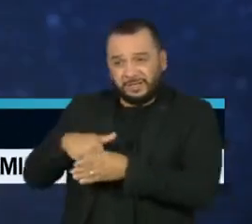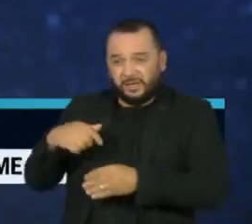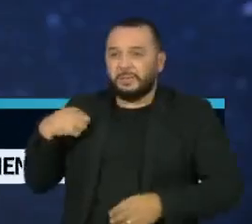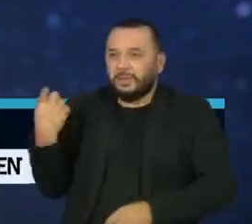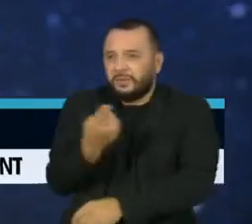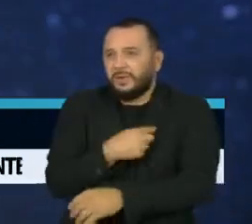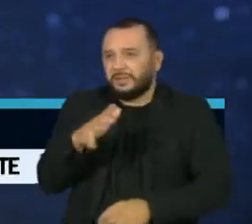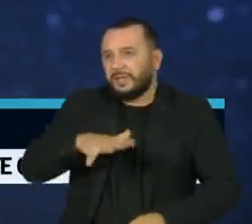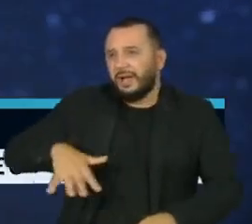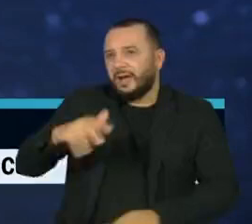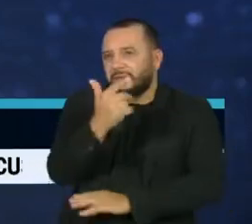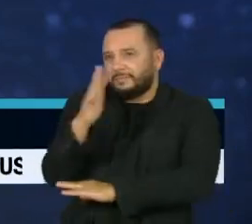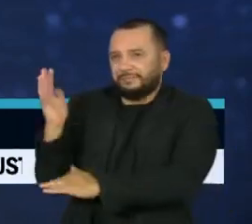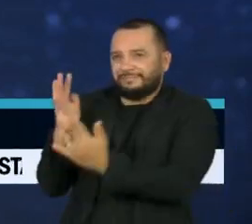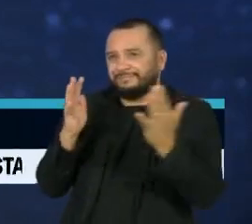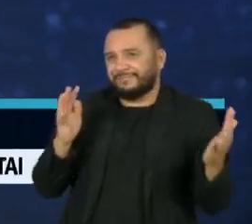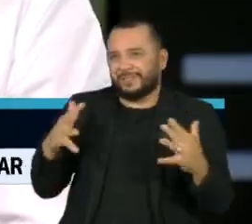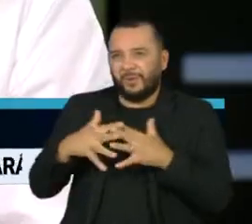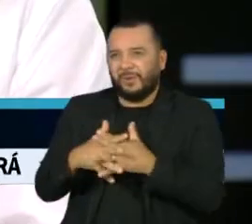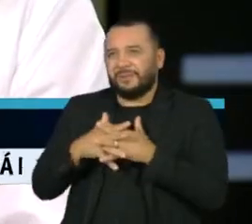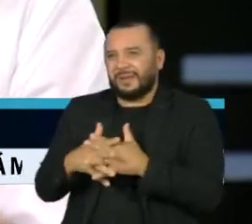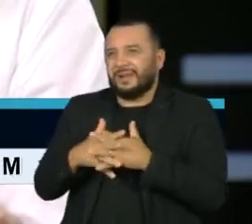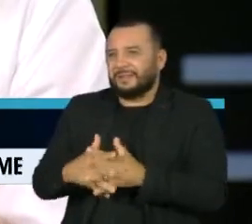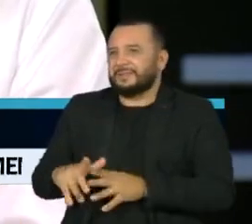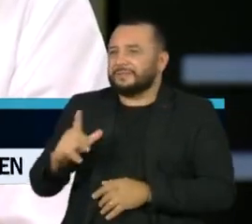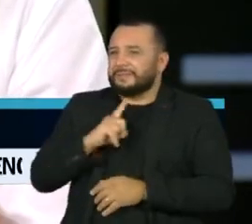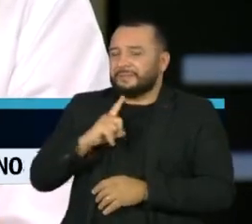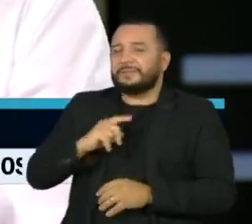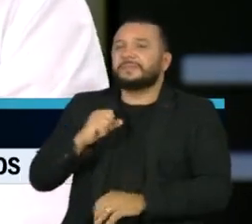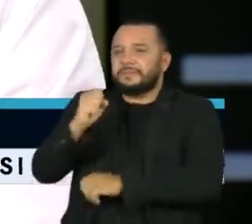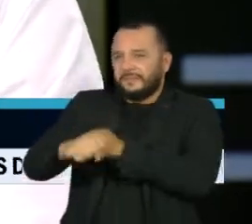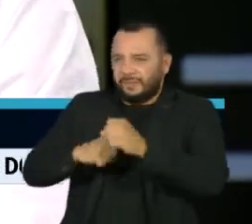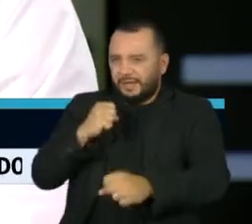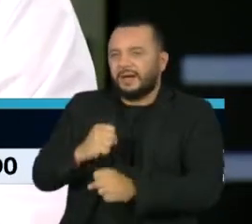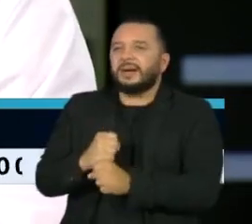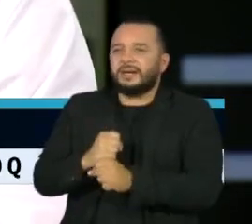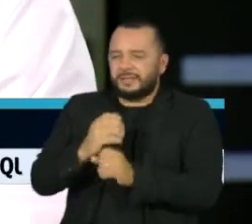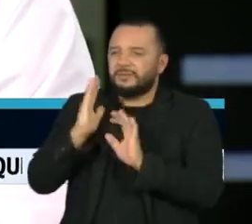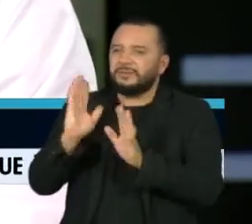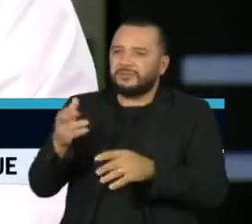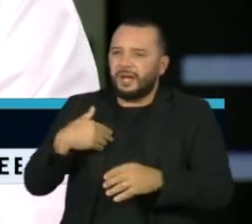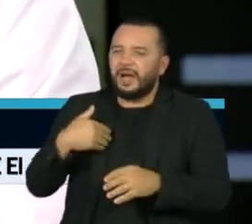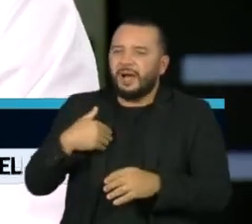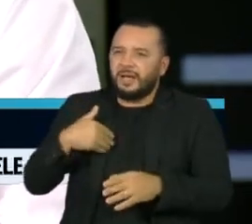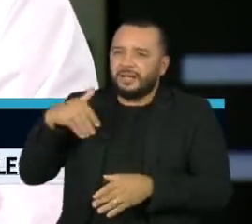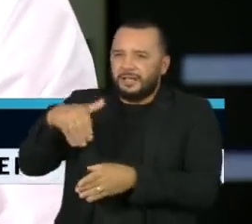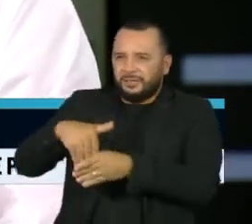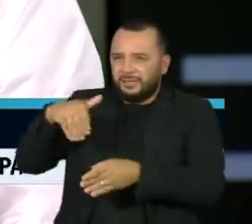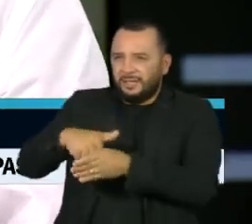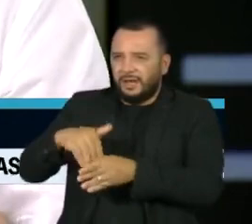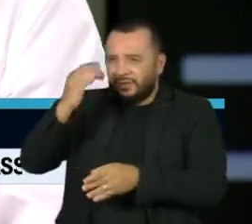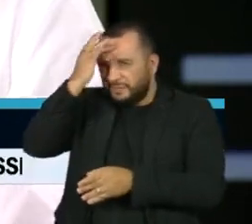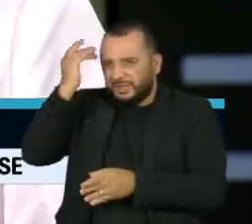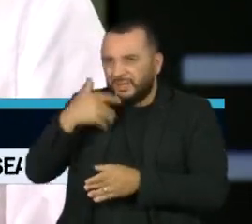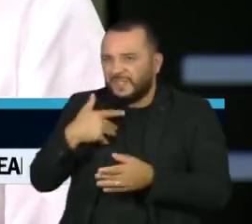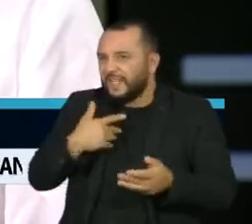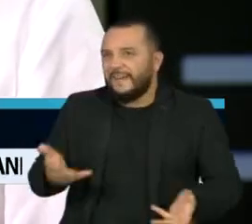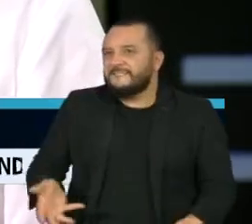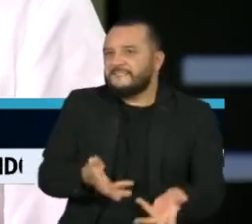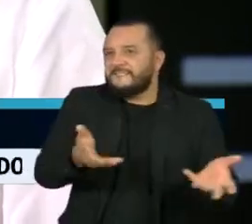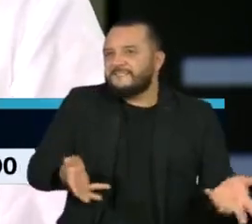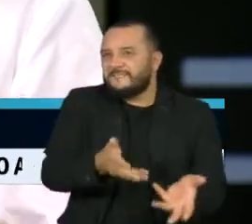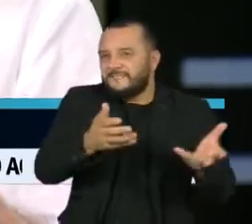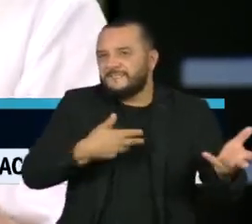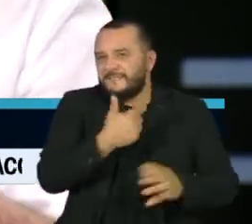ambiente é sempre complicado. Ano eleitoral se estimula a prática de delitos ambientais. Por quê? Porque o governo fecha os